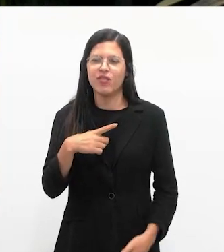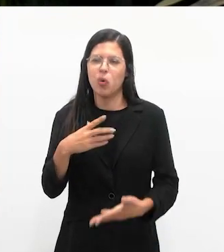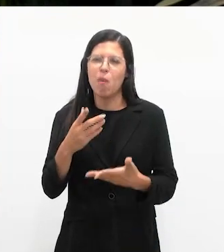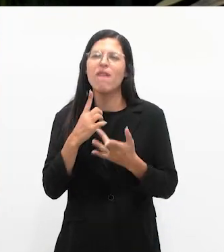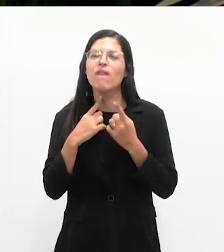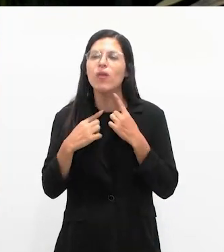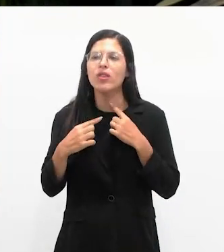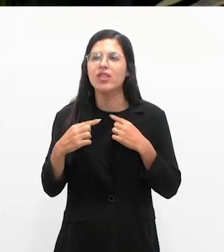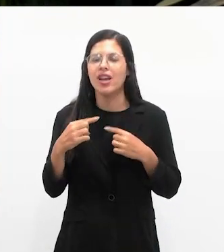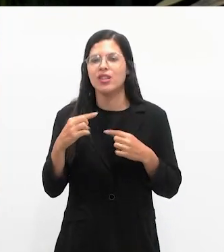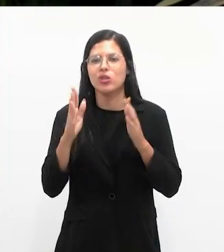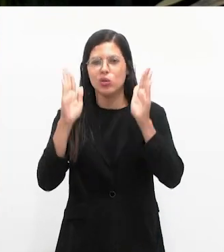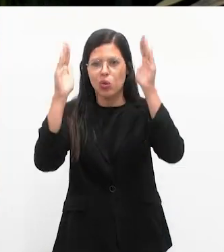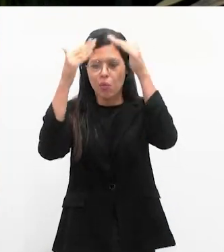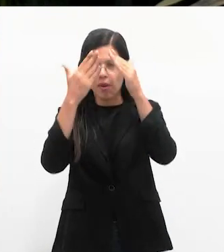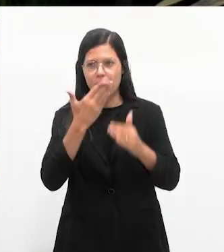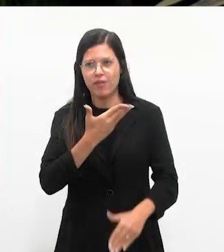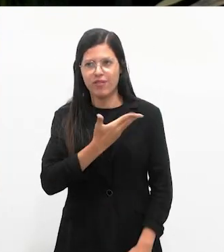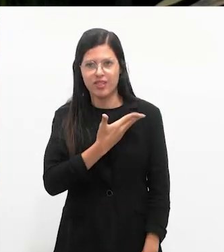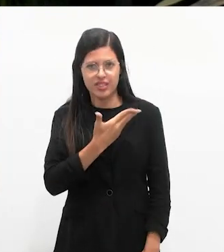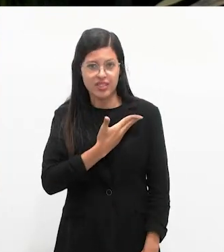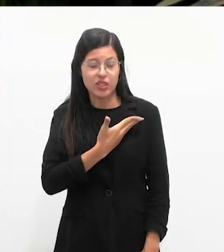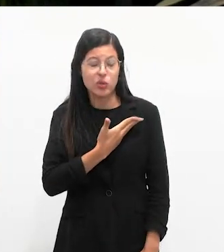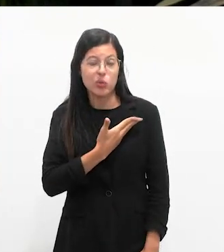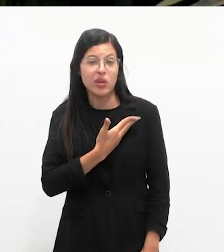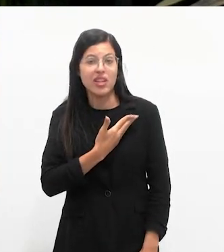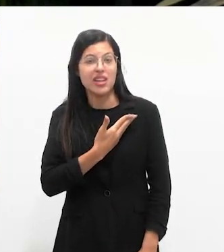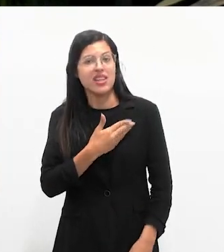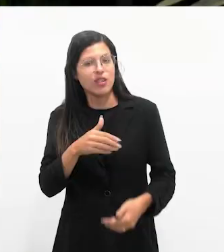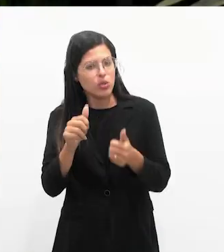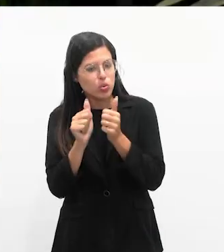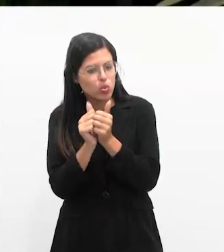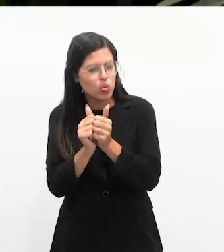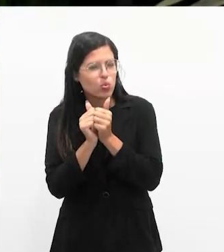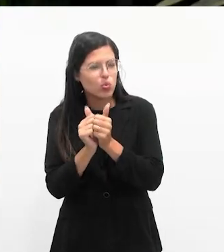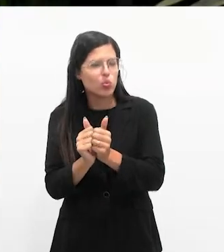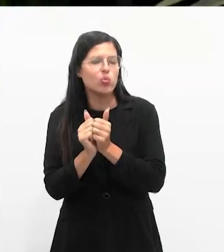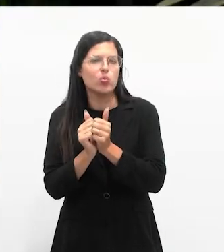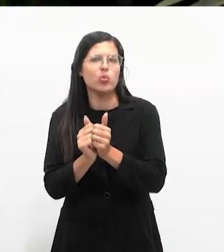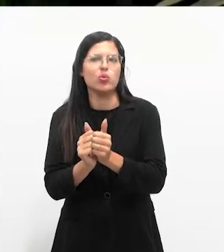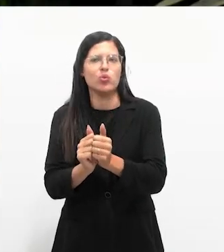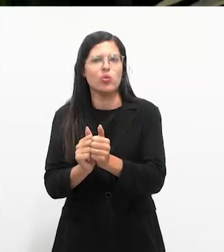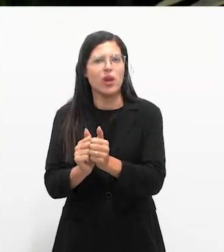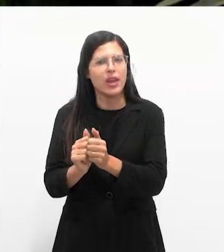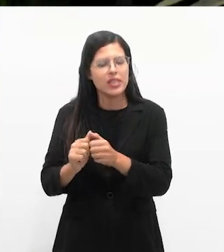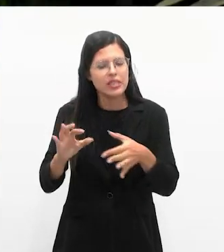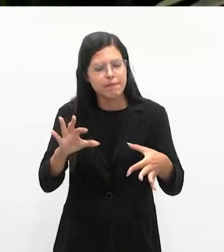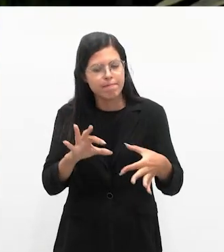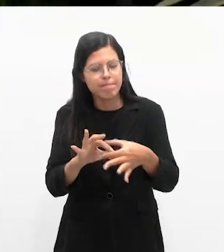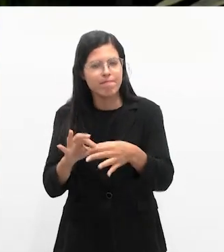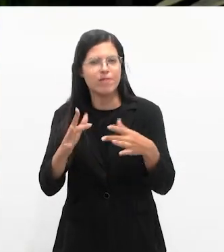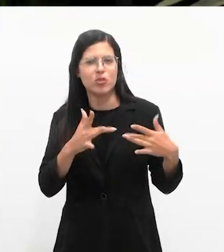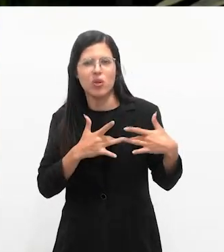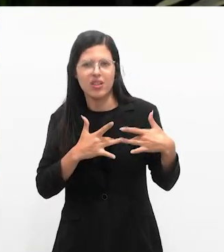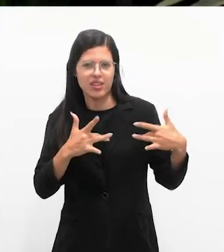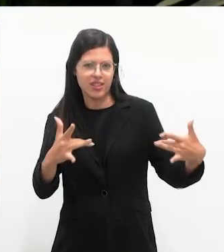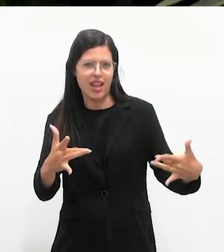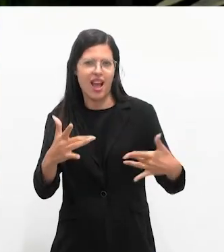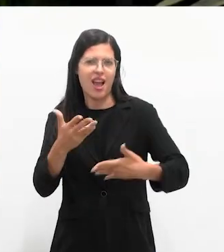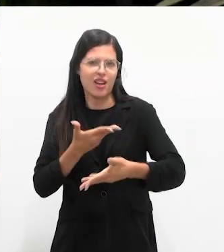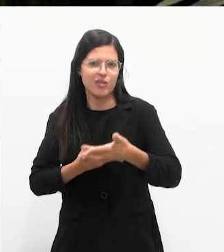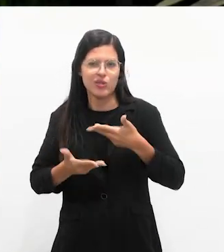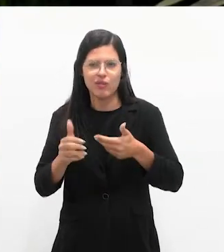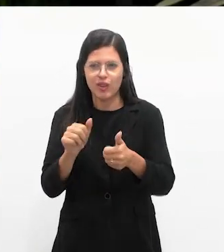querer do Papa Francisco em, de fato, tê-lo junto para que esse espírito próximo, acolhedor, fraterno, solidário,